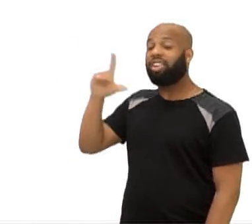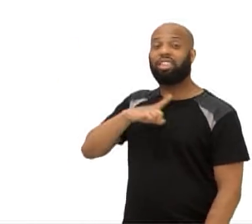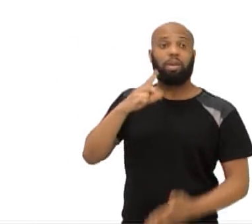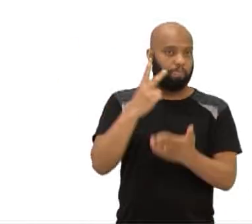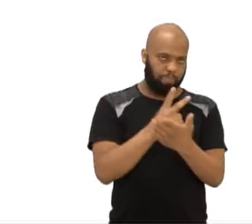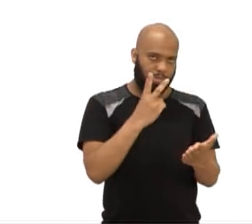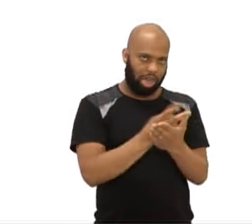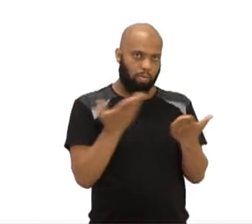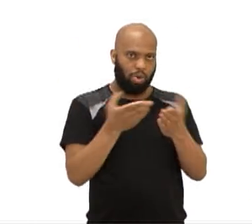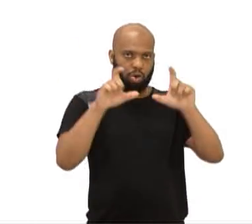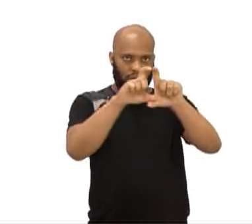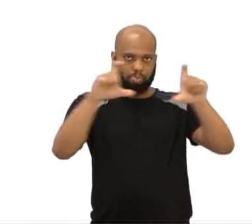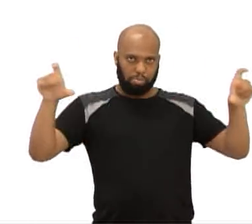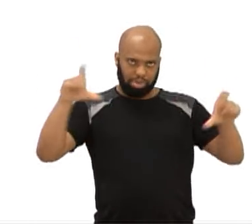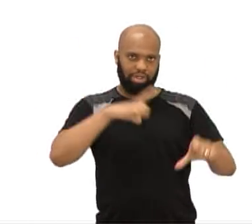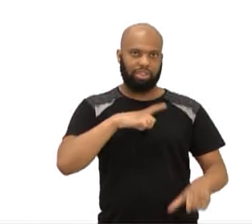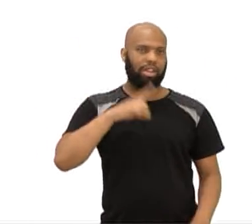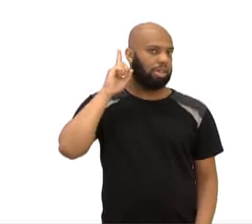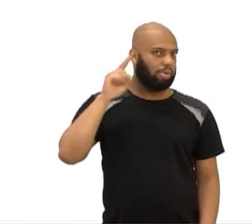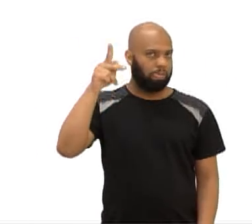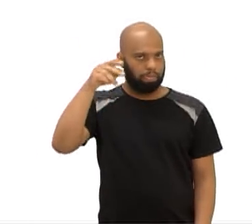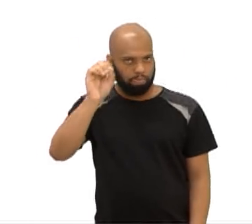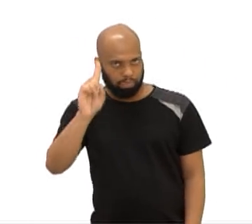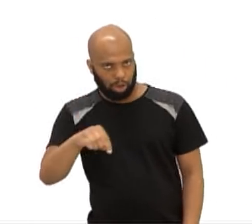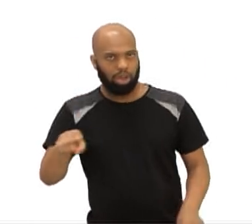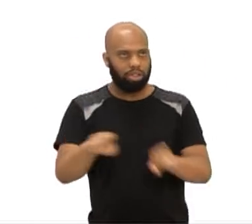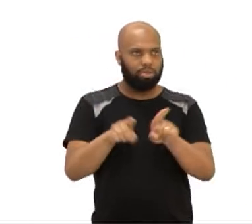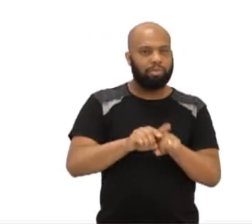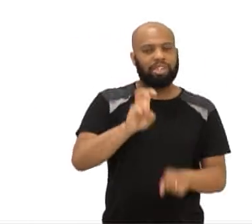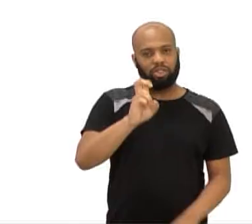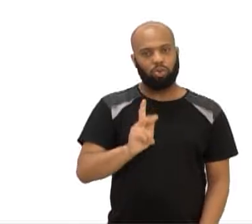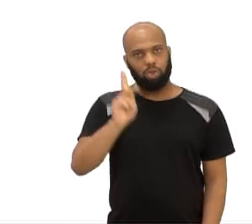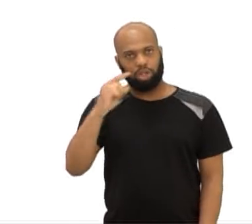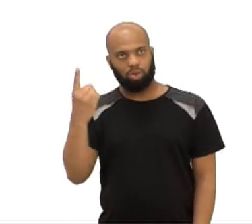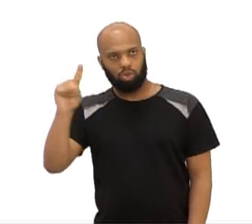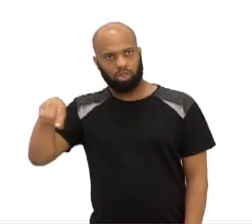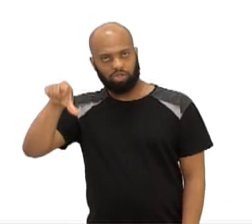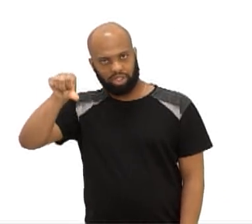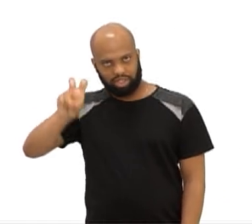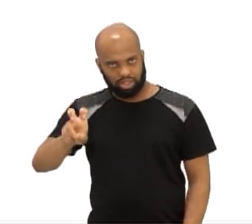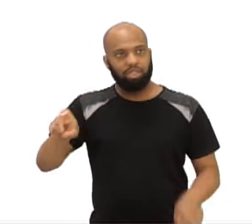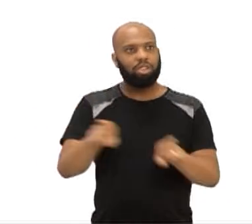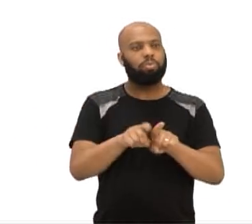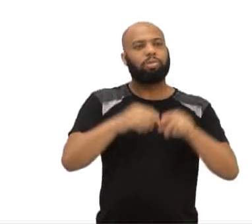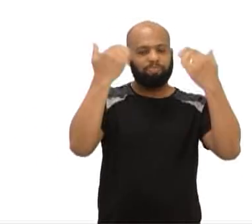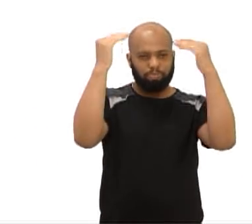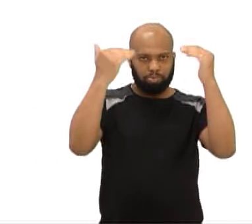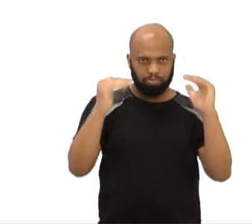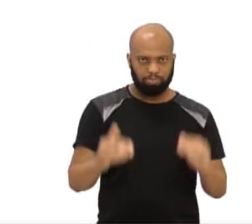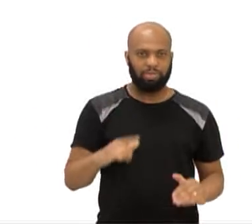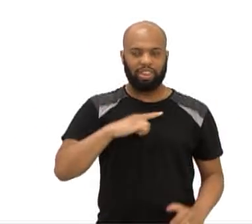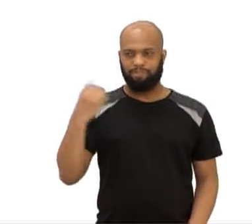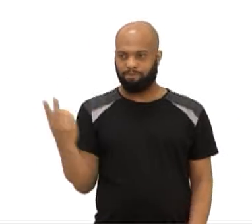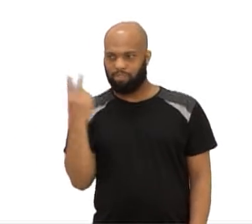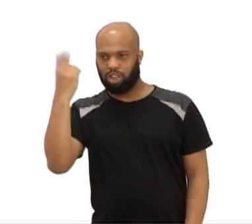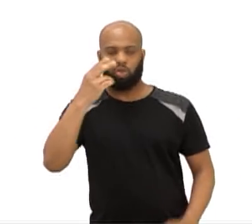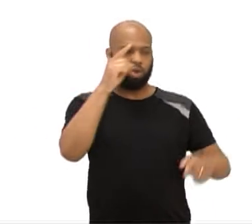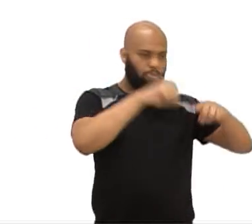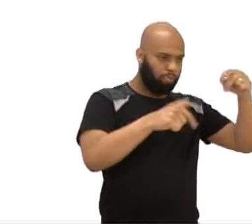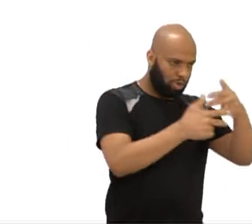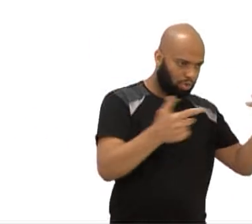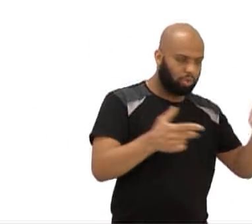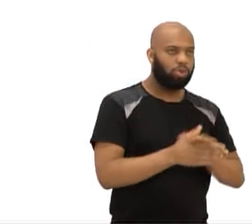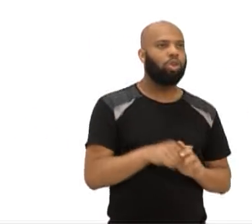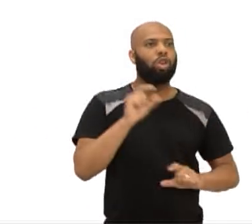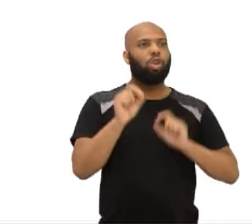mesmo trecho, então farinha de trigo Rosiflor, pacote de 5 quilos, R$ 1,95 e assim por diante. O que você vai fazer?